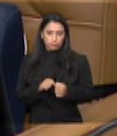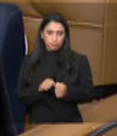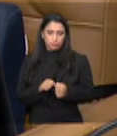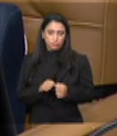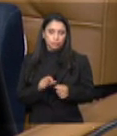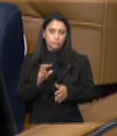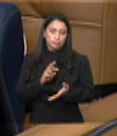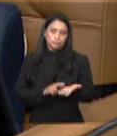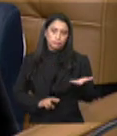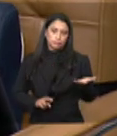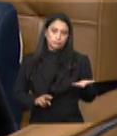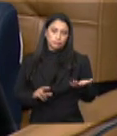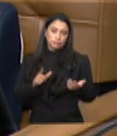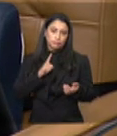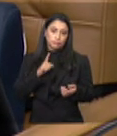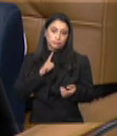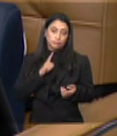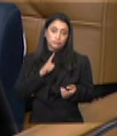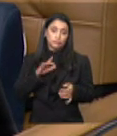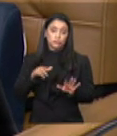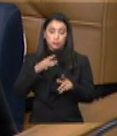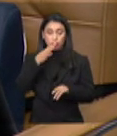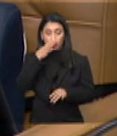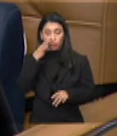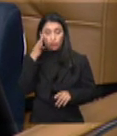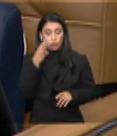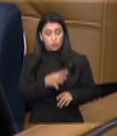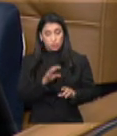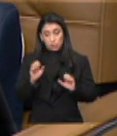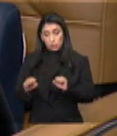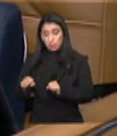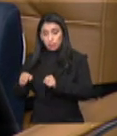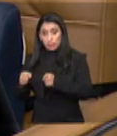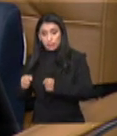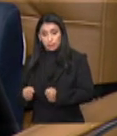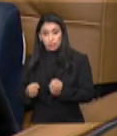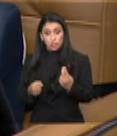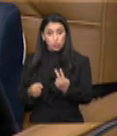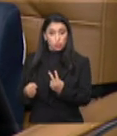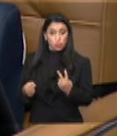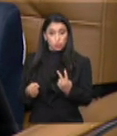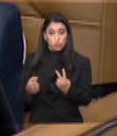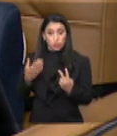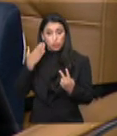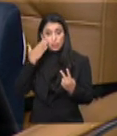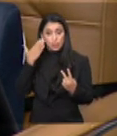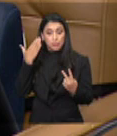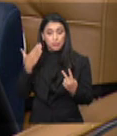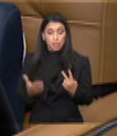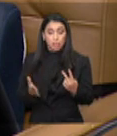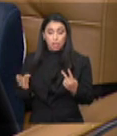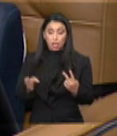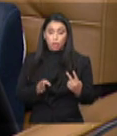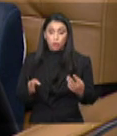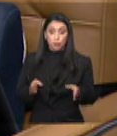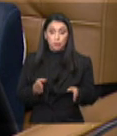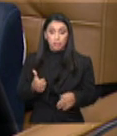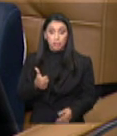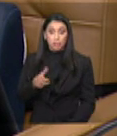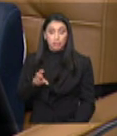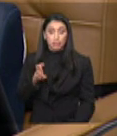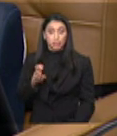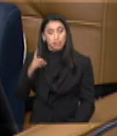decisões sobre prazo de apresentação das razões finais por correus colaboradores e não colaboradores. 15